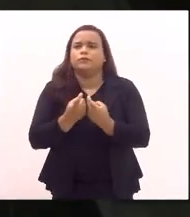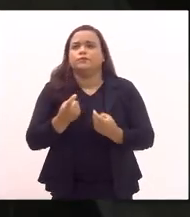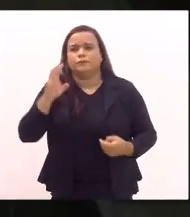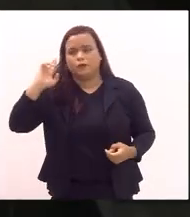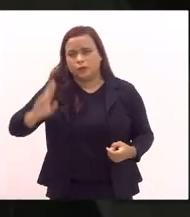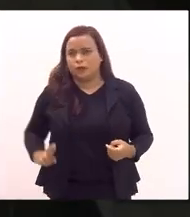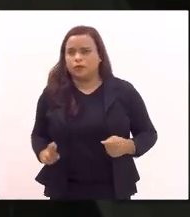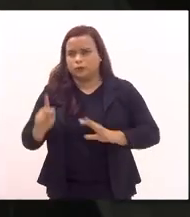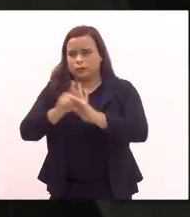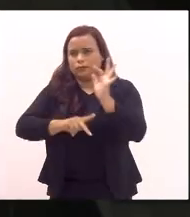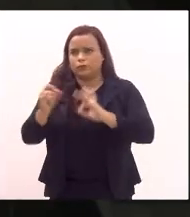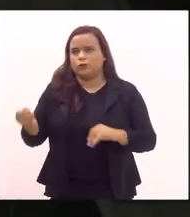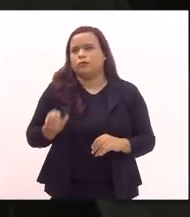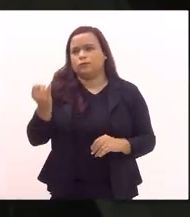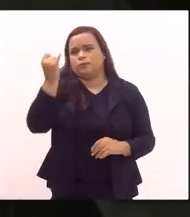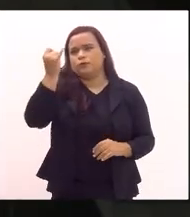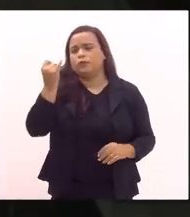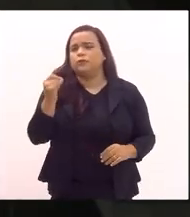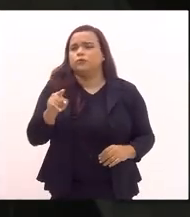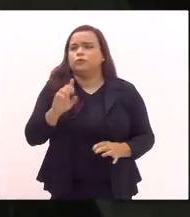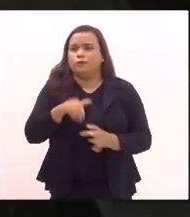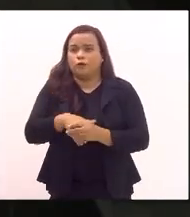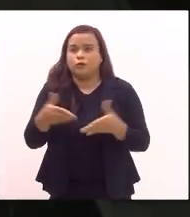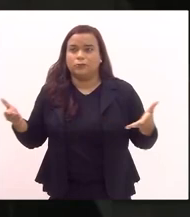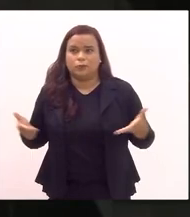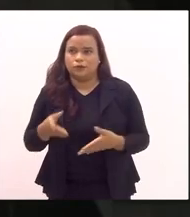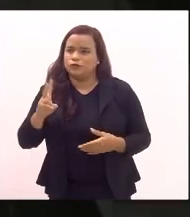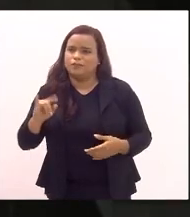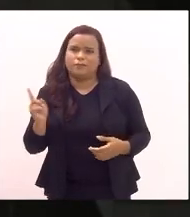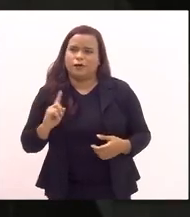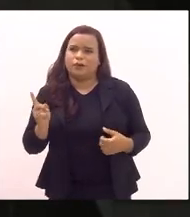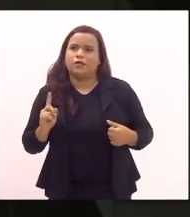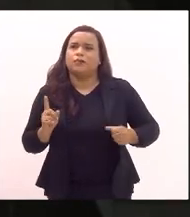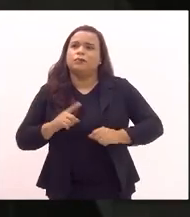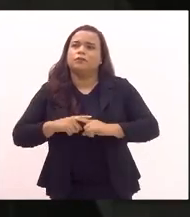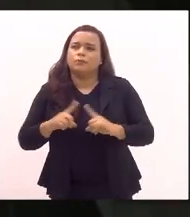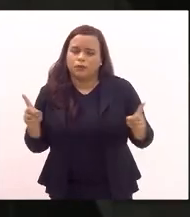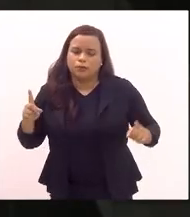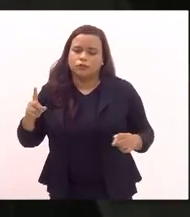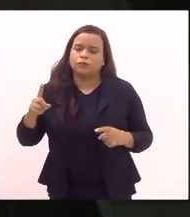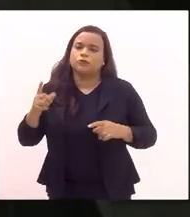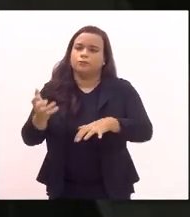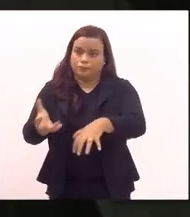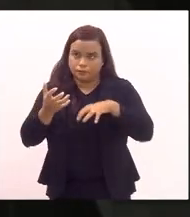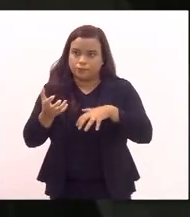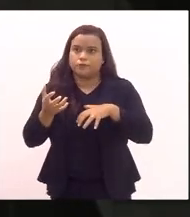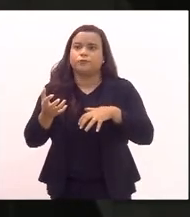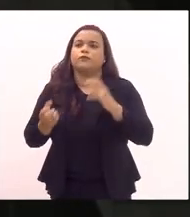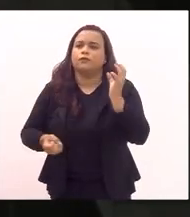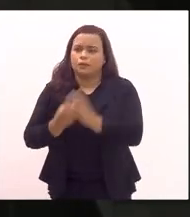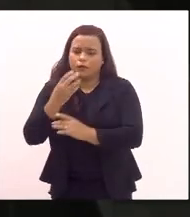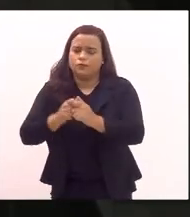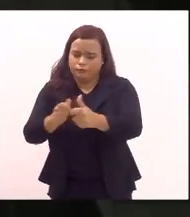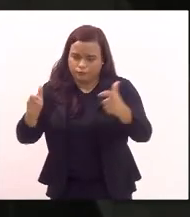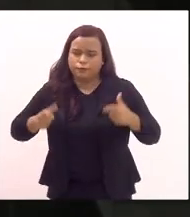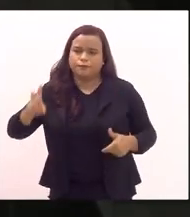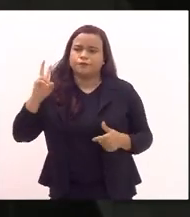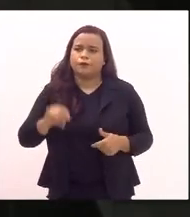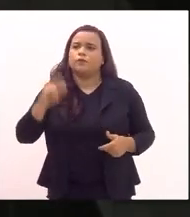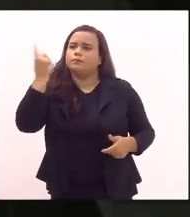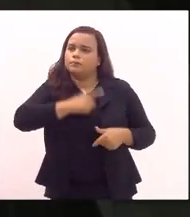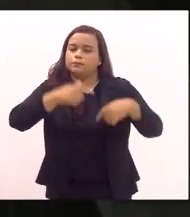Renata é um projeto importante ou será votado Hoje pelo visto mas tem certeza que Parlamento vai construir uma maioria